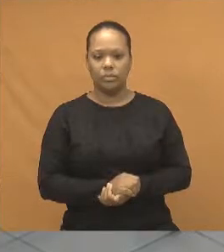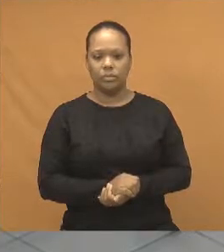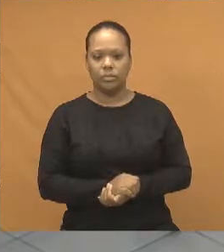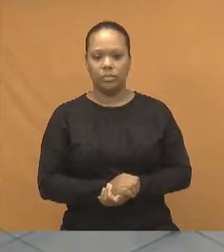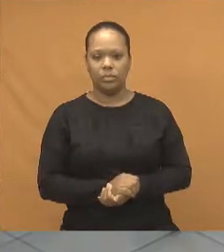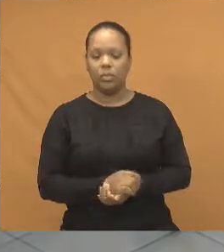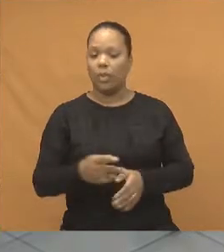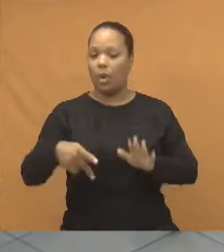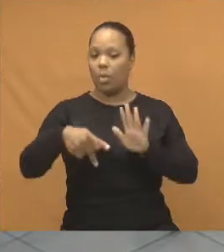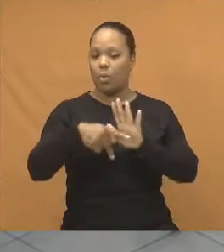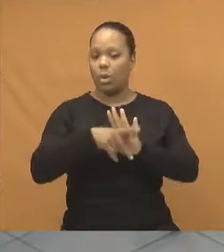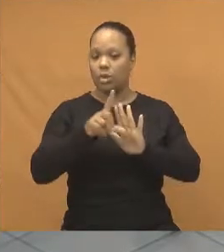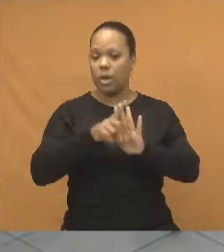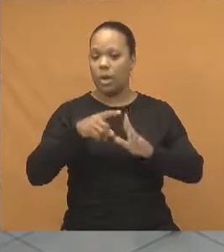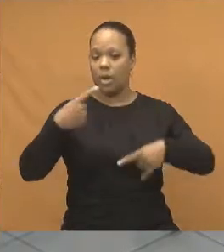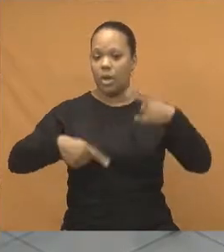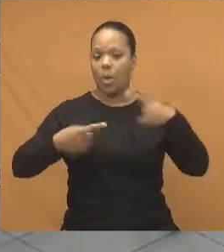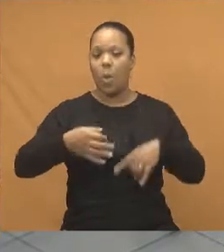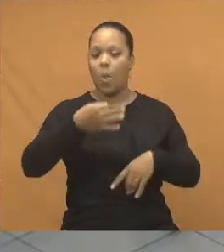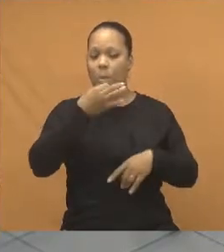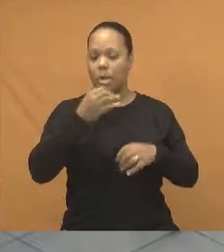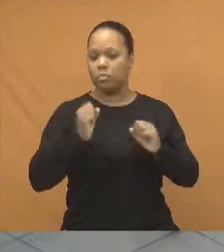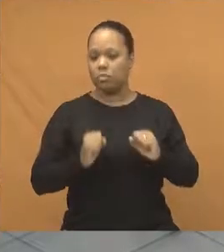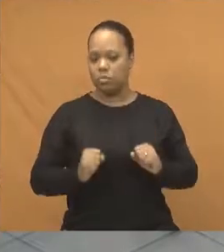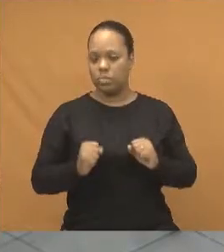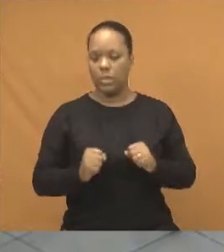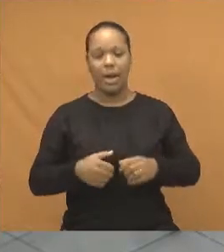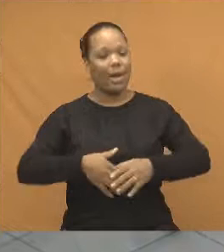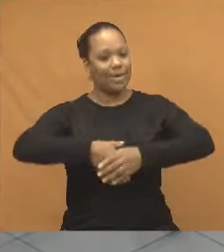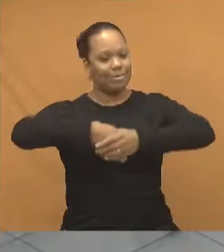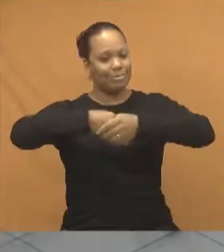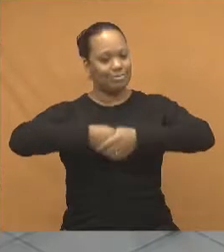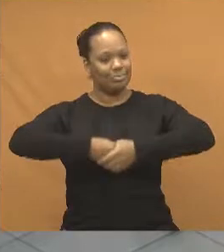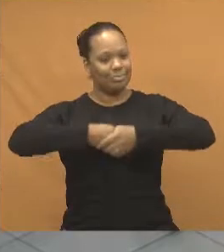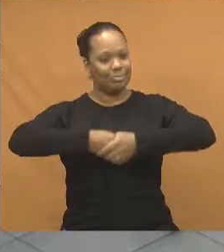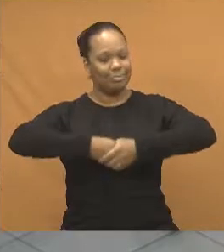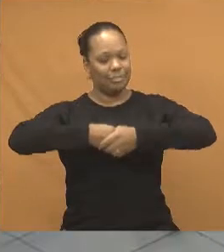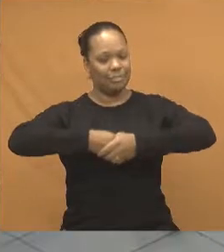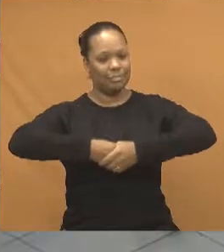O projeto continua em discussão. Quero cumprimentar